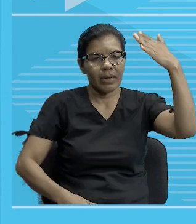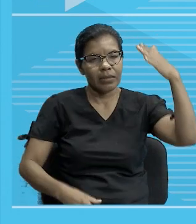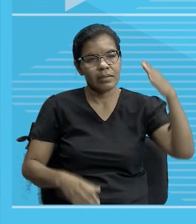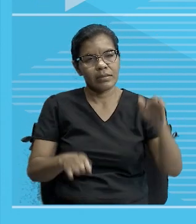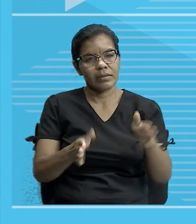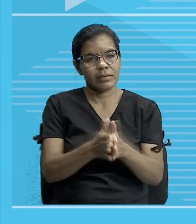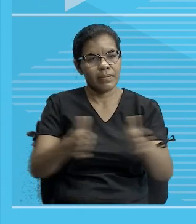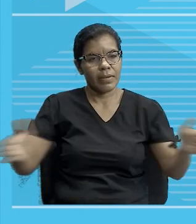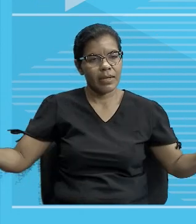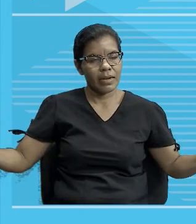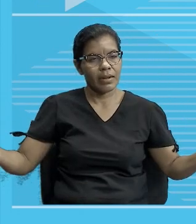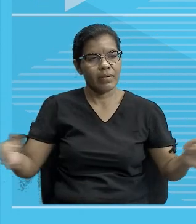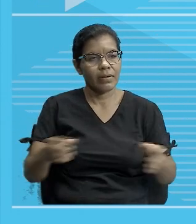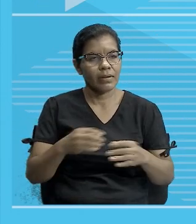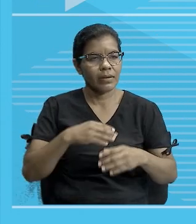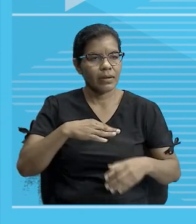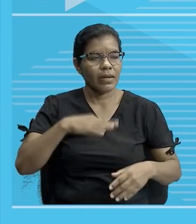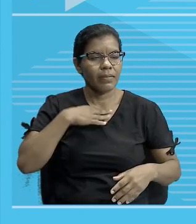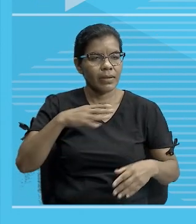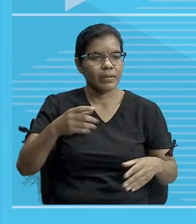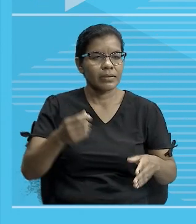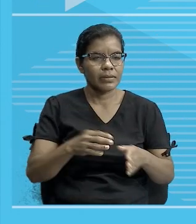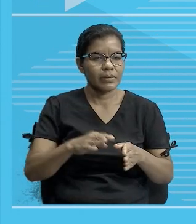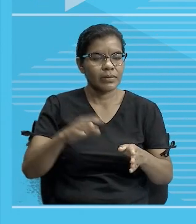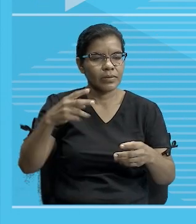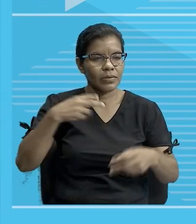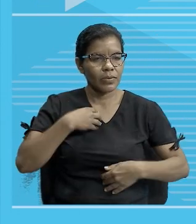corpo. Ui! Ave Maria.